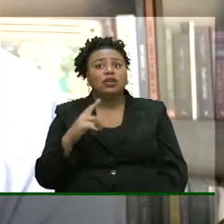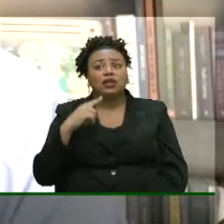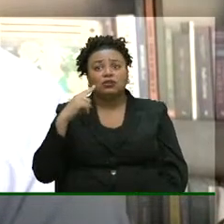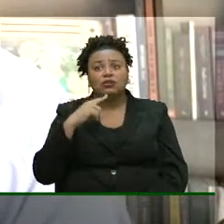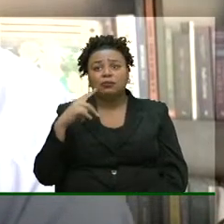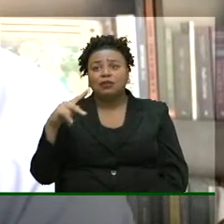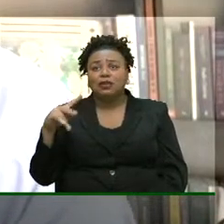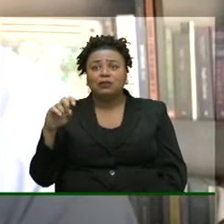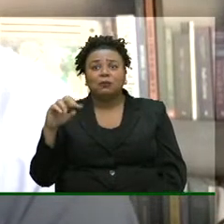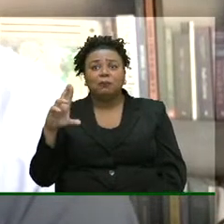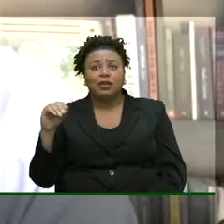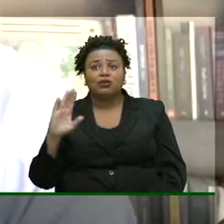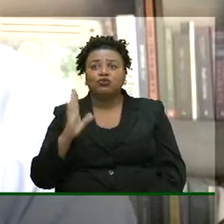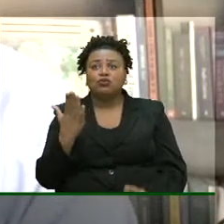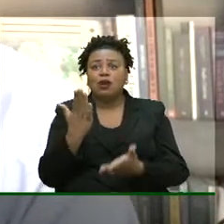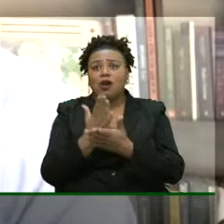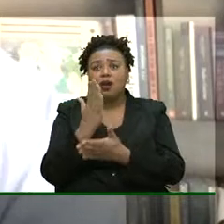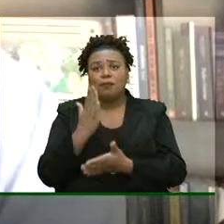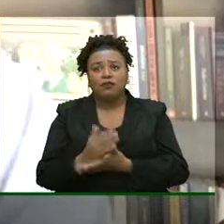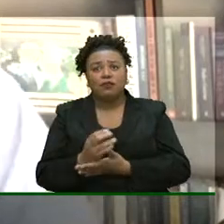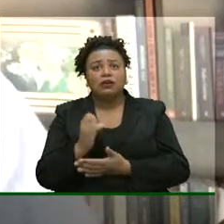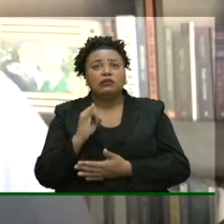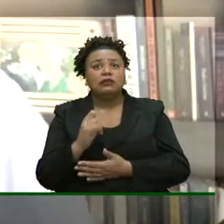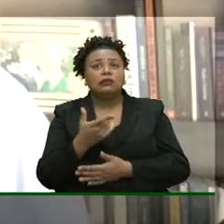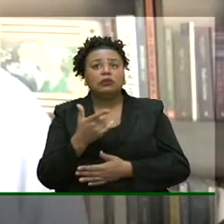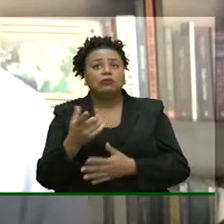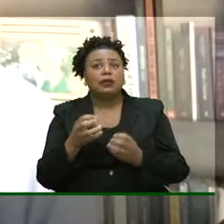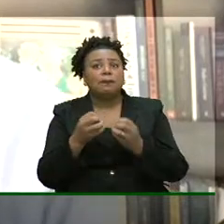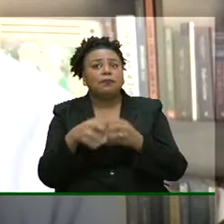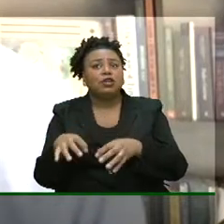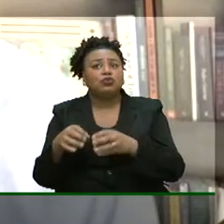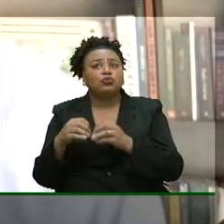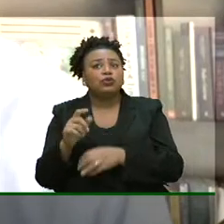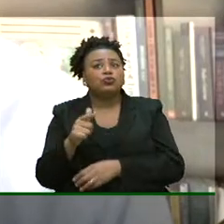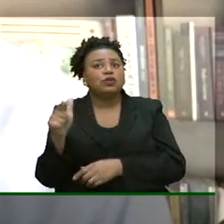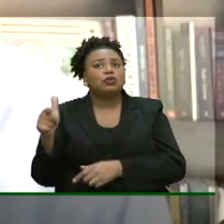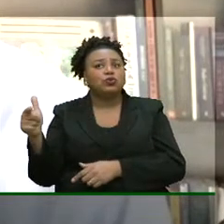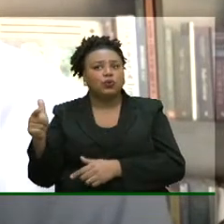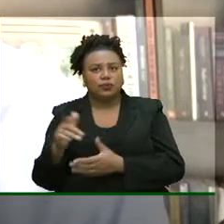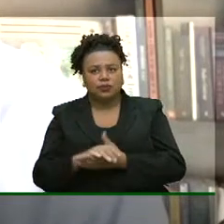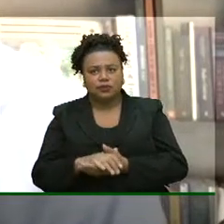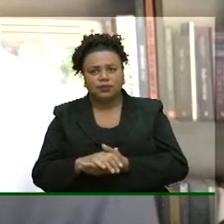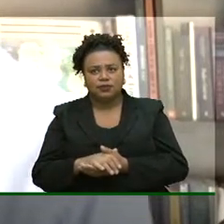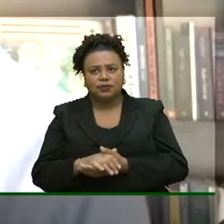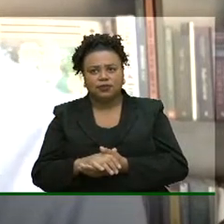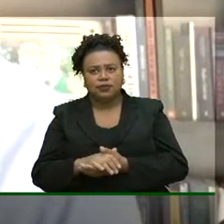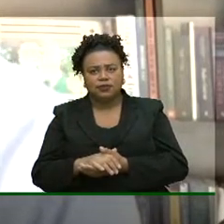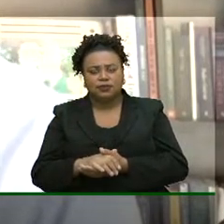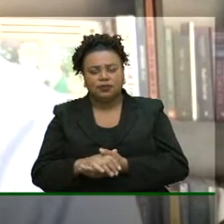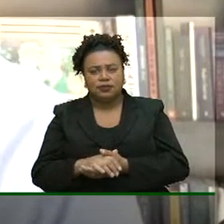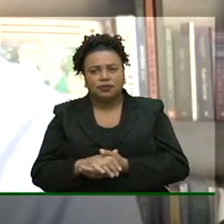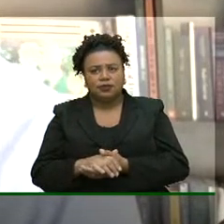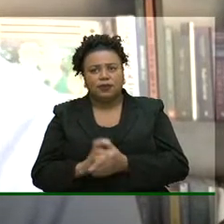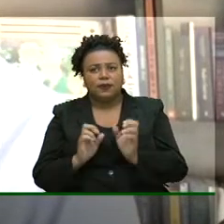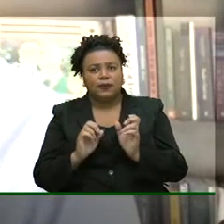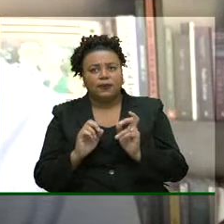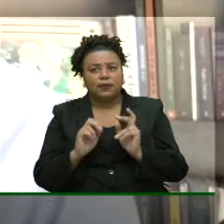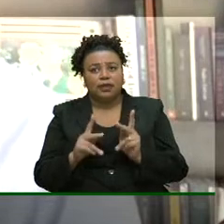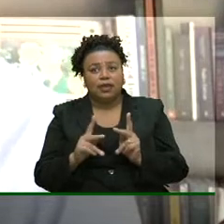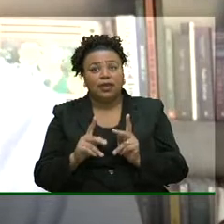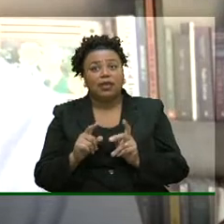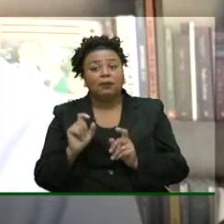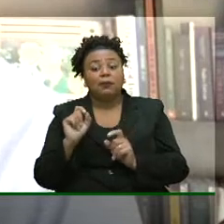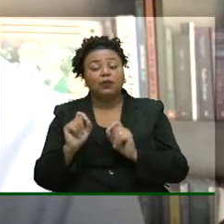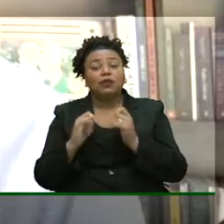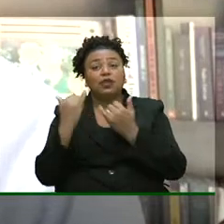aprovada, se não são prejudicadas as demais. Né? Uma coisa importante de observar. É, ok. Pelo